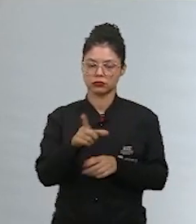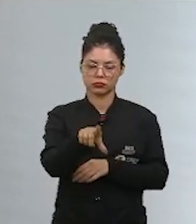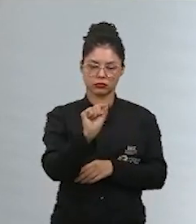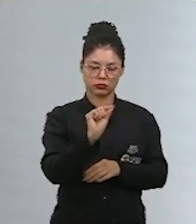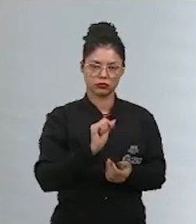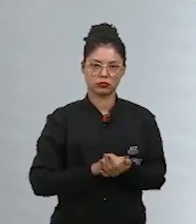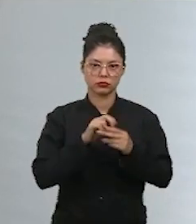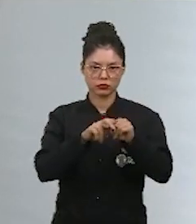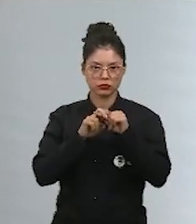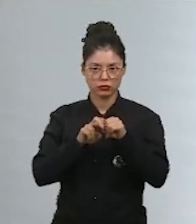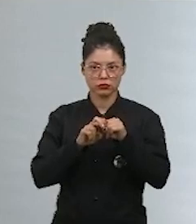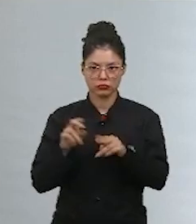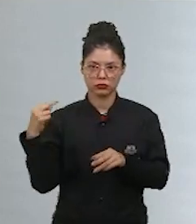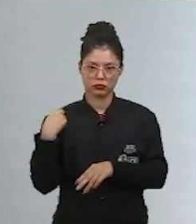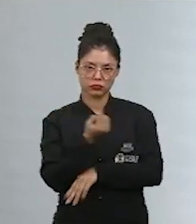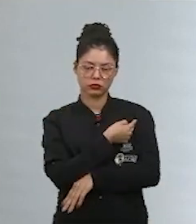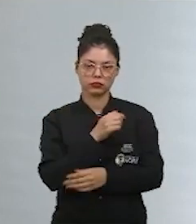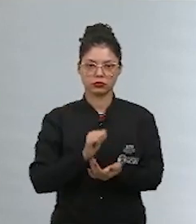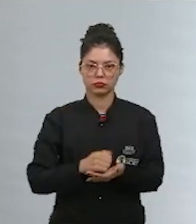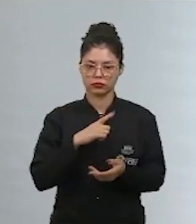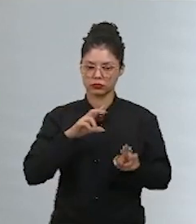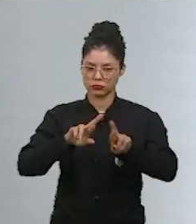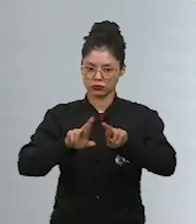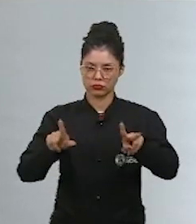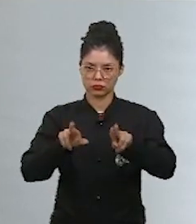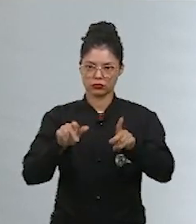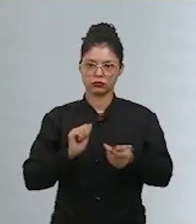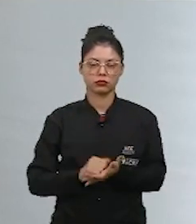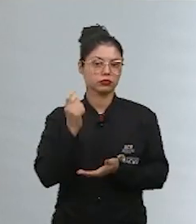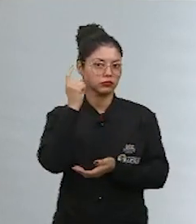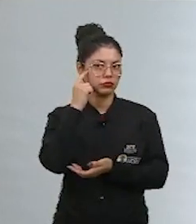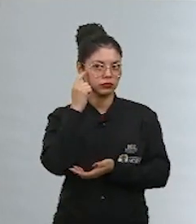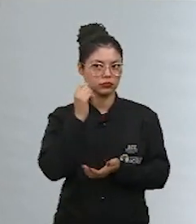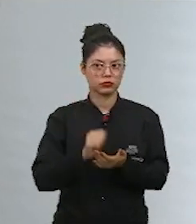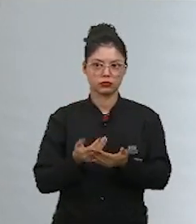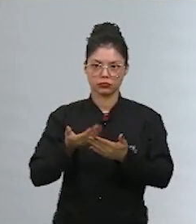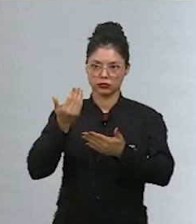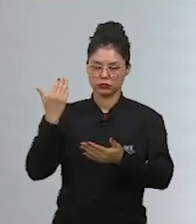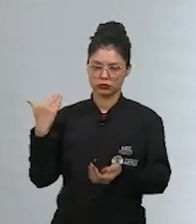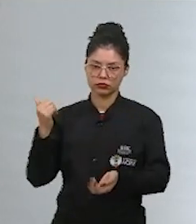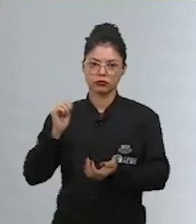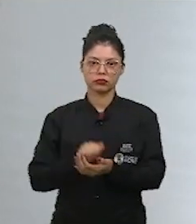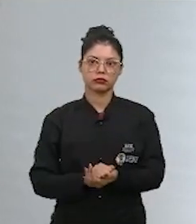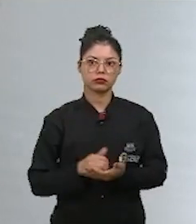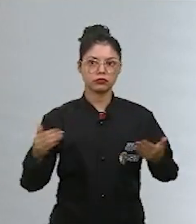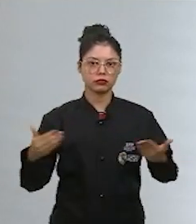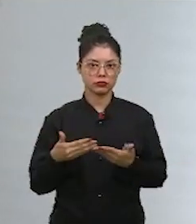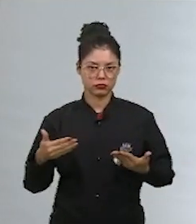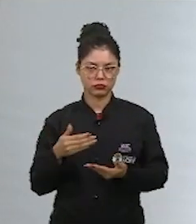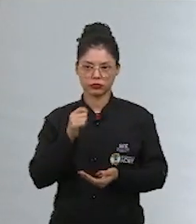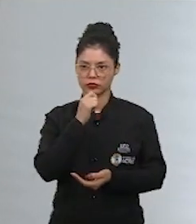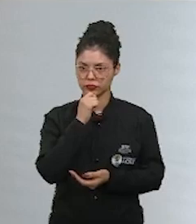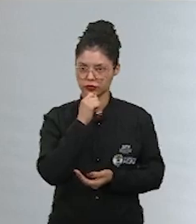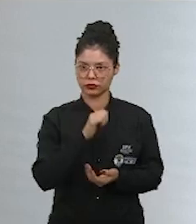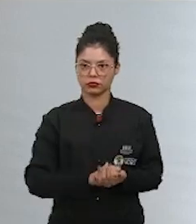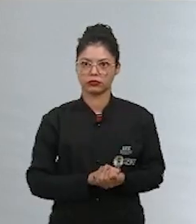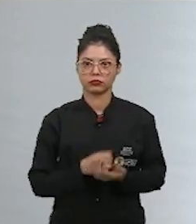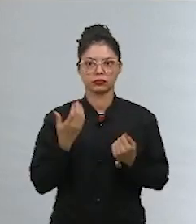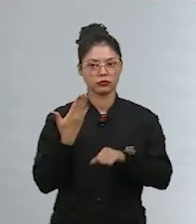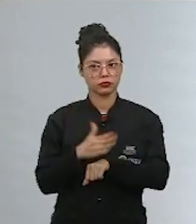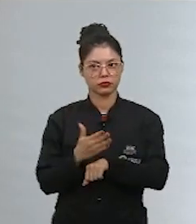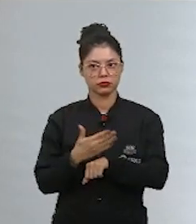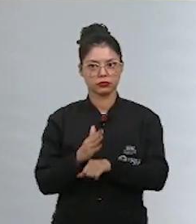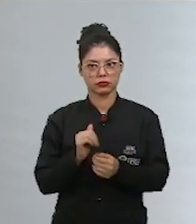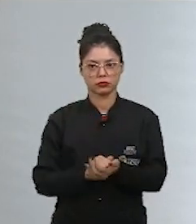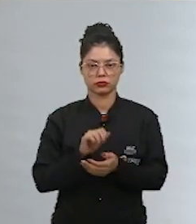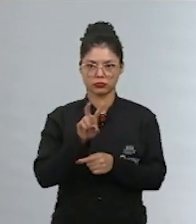escolher. Portanto, nós vamos ter uma diferença do pensamento antigo para o pensamento medieval. Aí nós temos que praticar